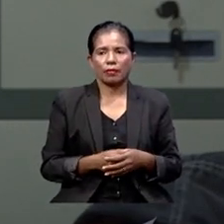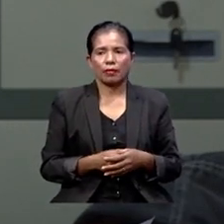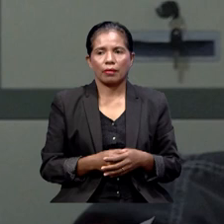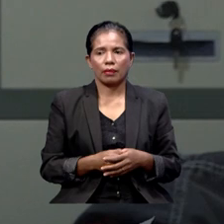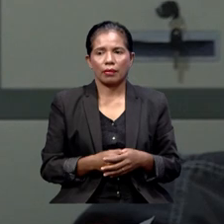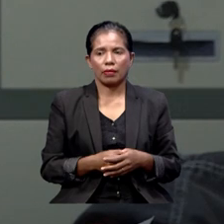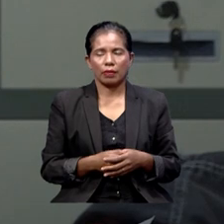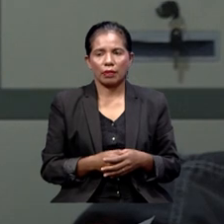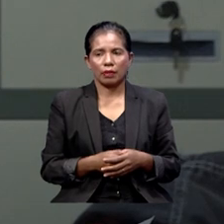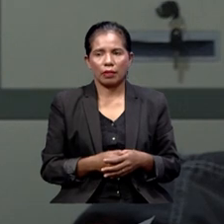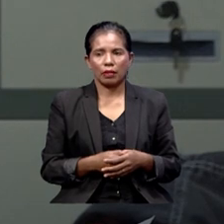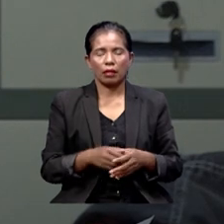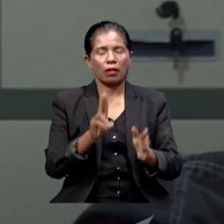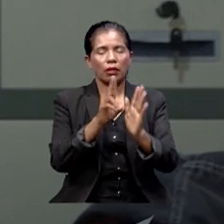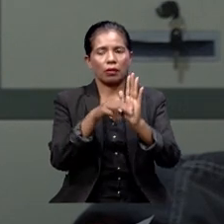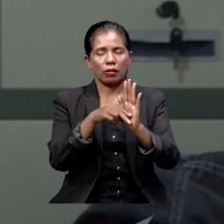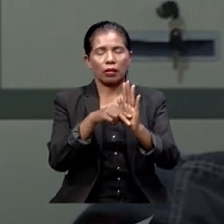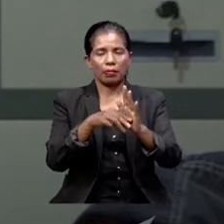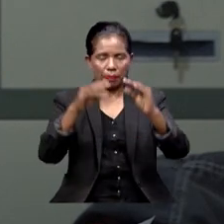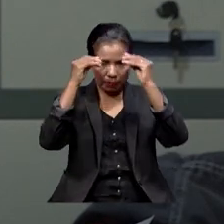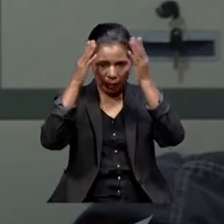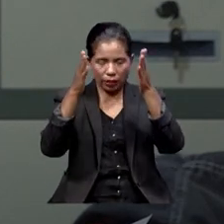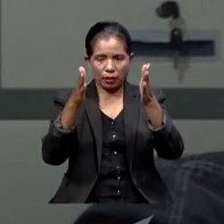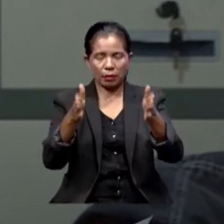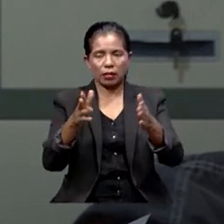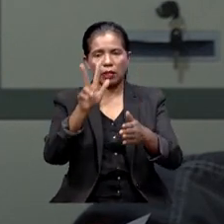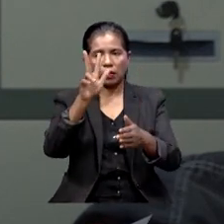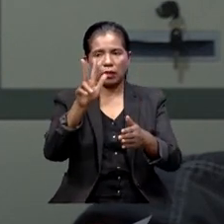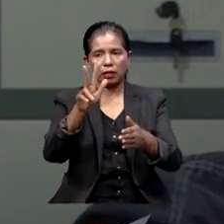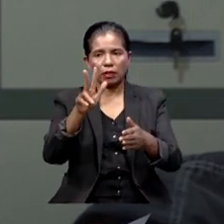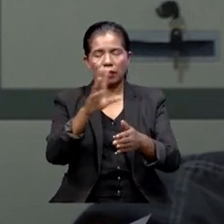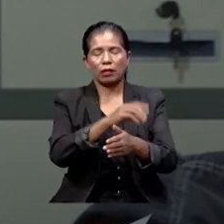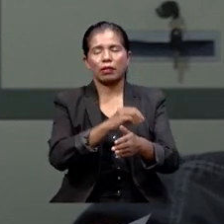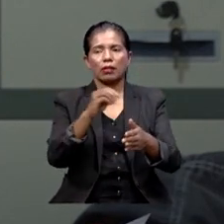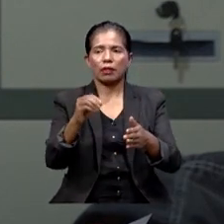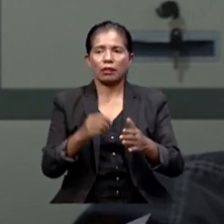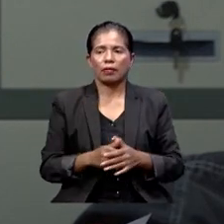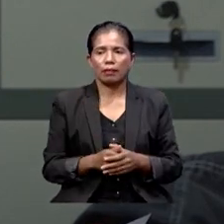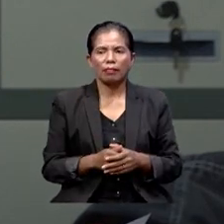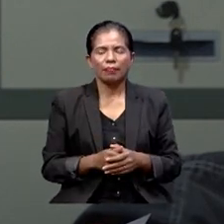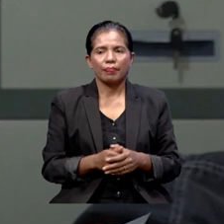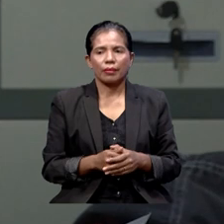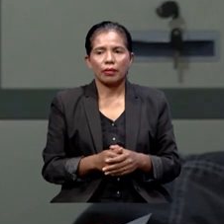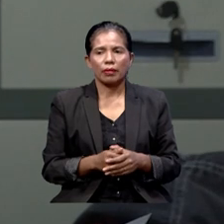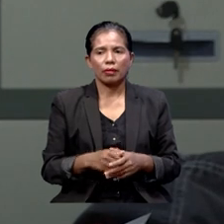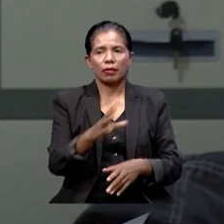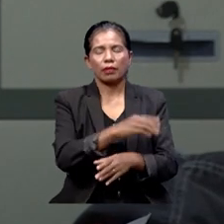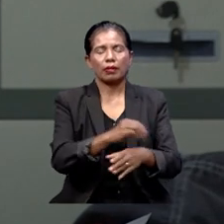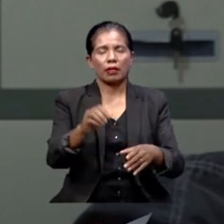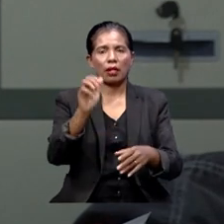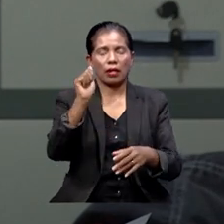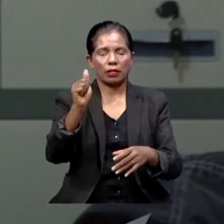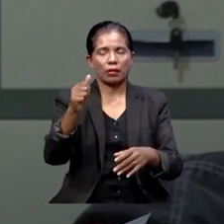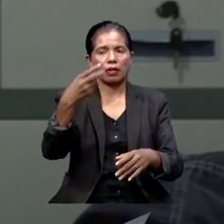nih oras persisnya profesor tolu nih setimu ano A atau aga,